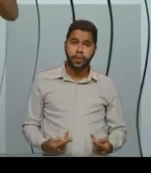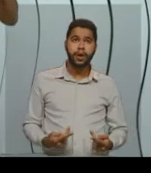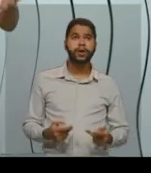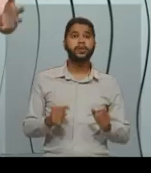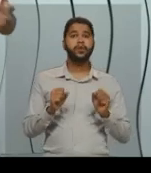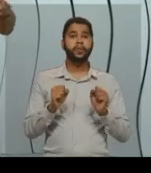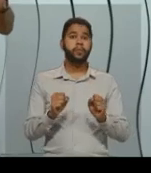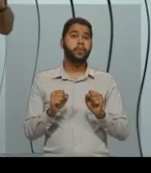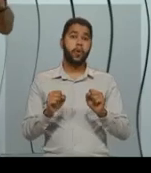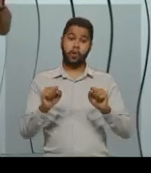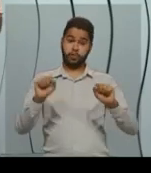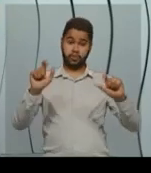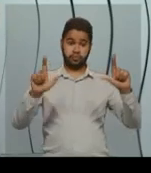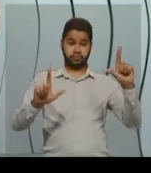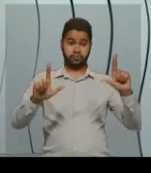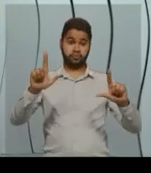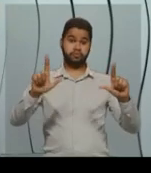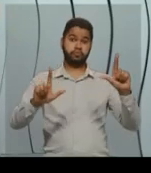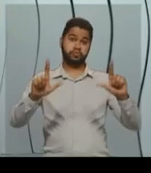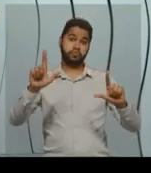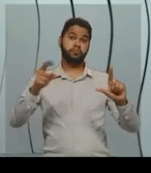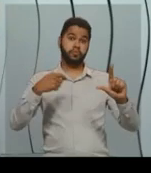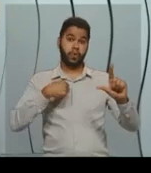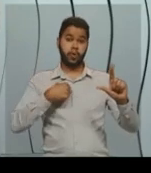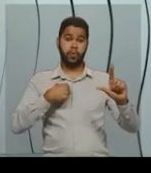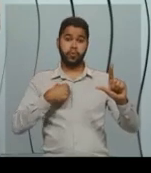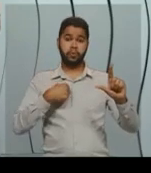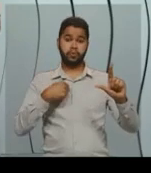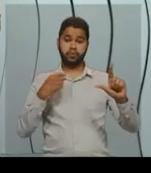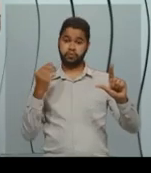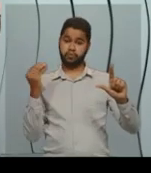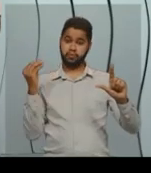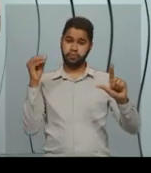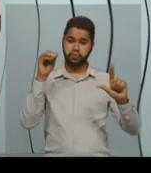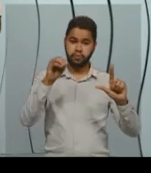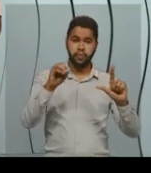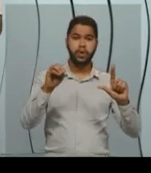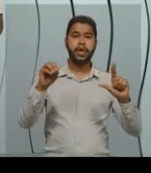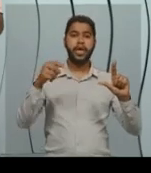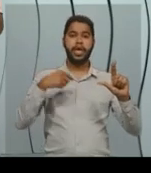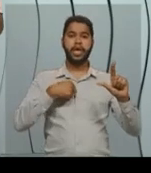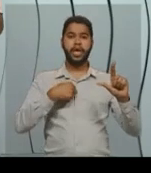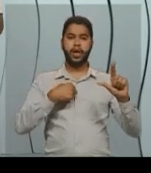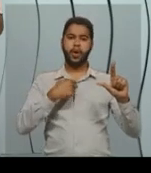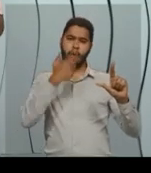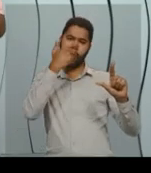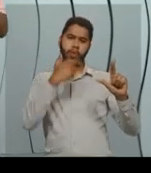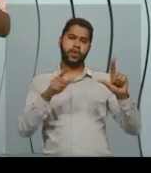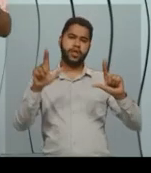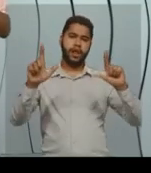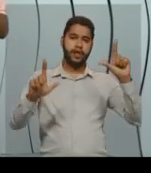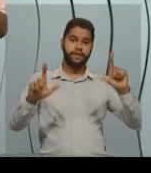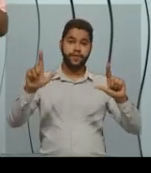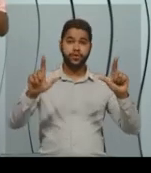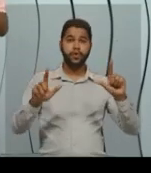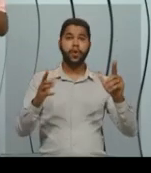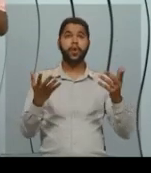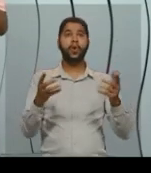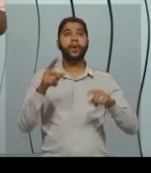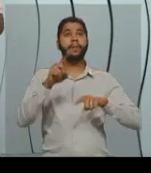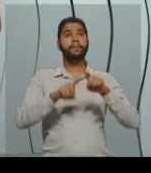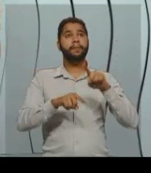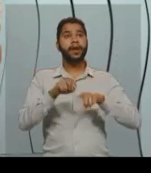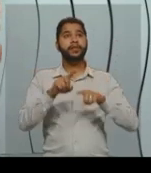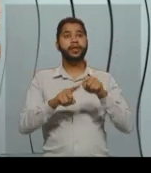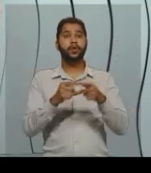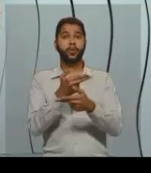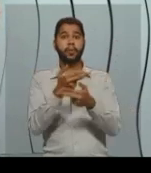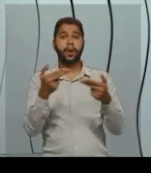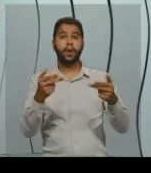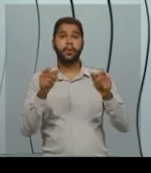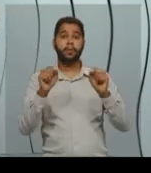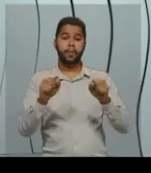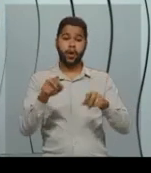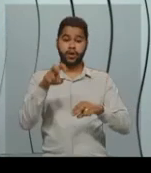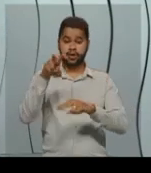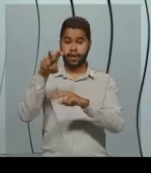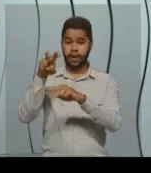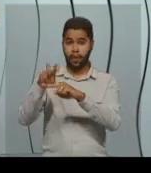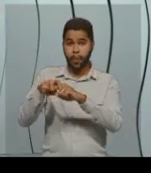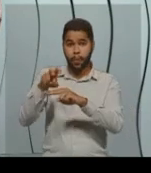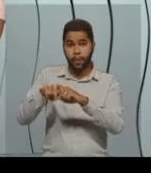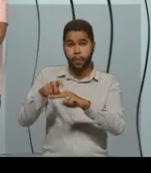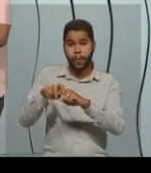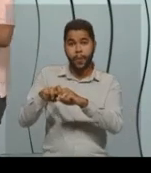um televisor. Quer dizer, a matéria pode ser configurada em forma de televisor, enquanto matéria, uma coisa pode ser um banco,